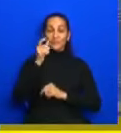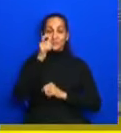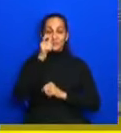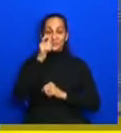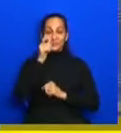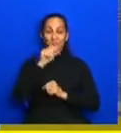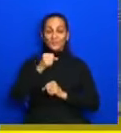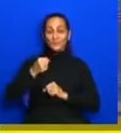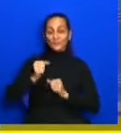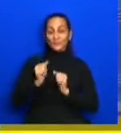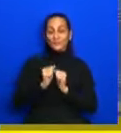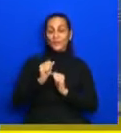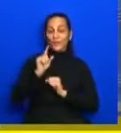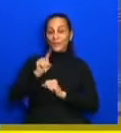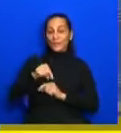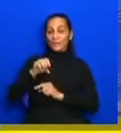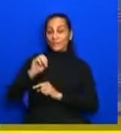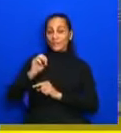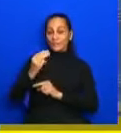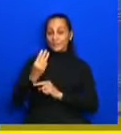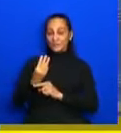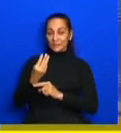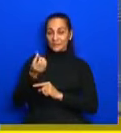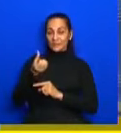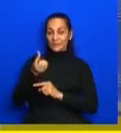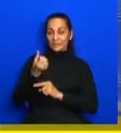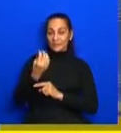As dezenas sorteadas foram 03,